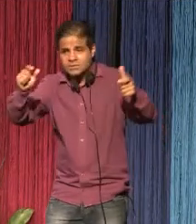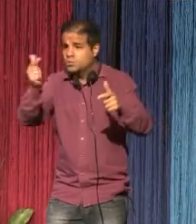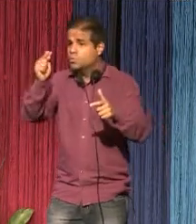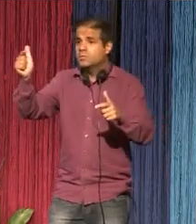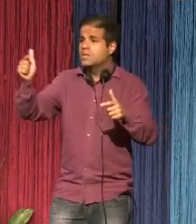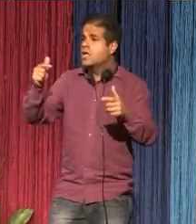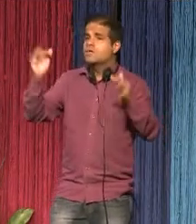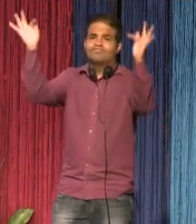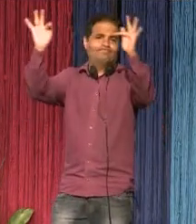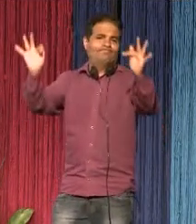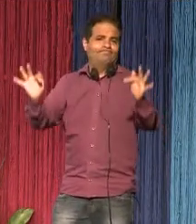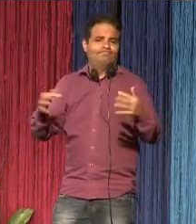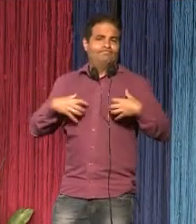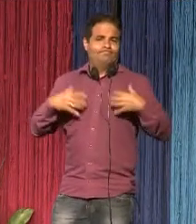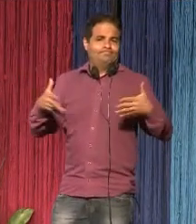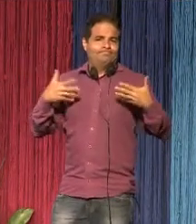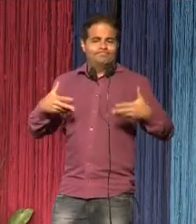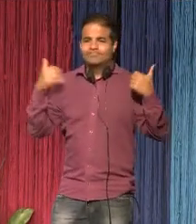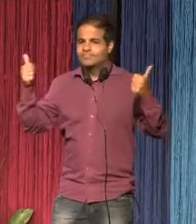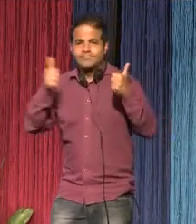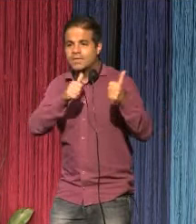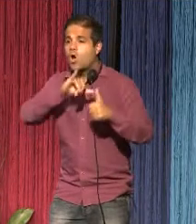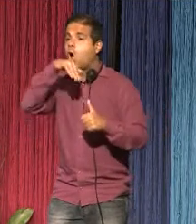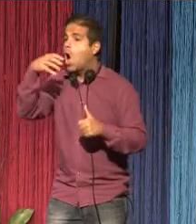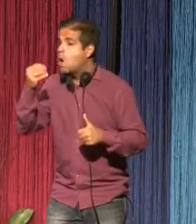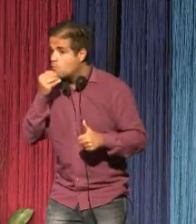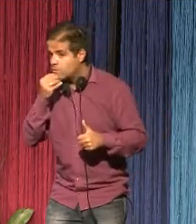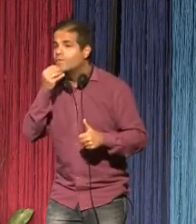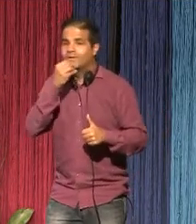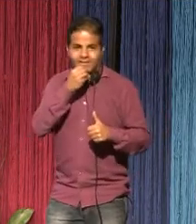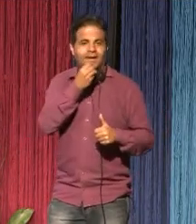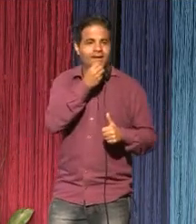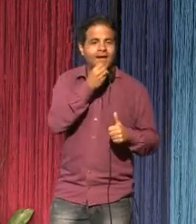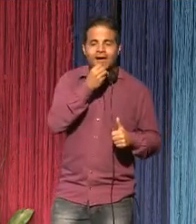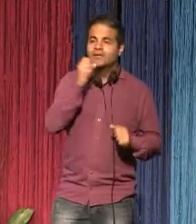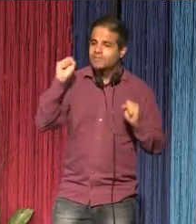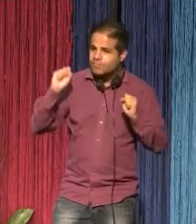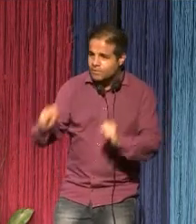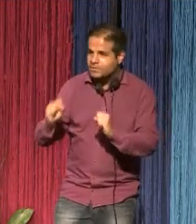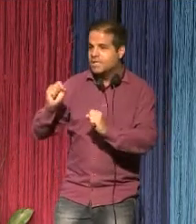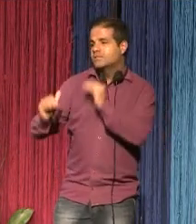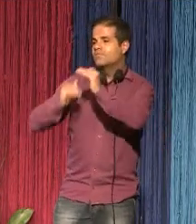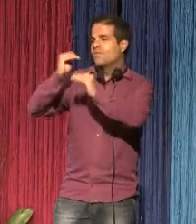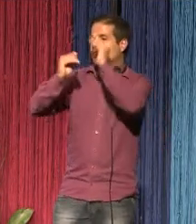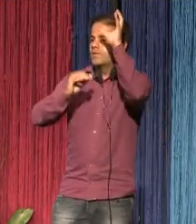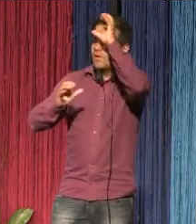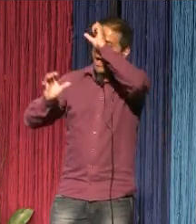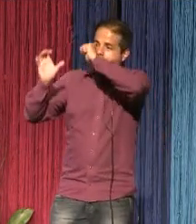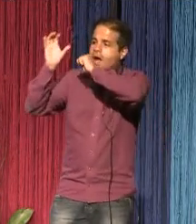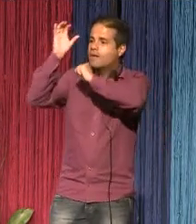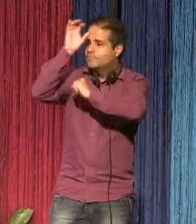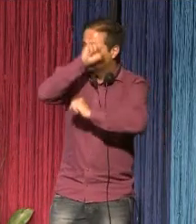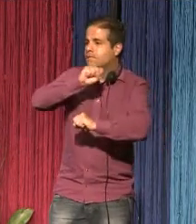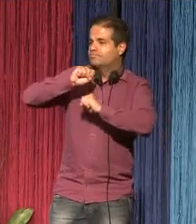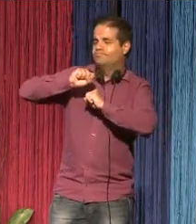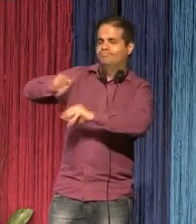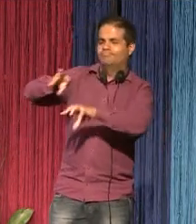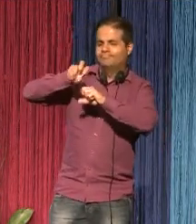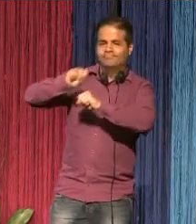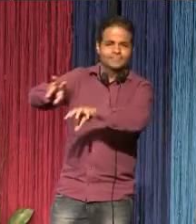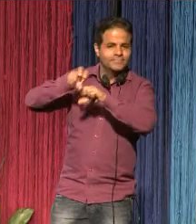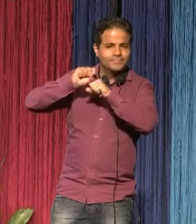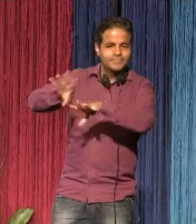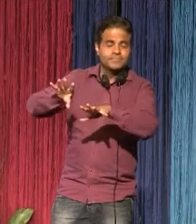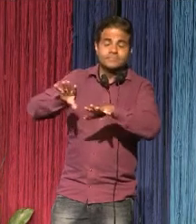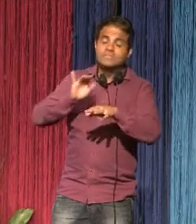temos a felicidade de termos oportunidades de desenvolvimento, de aprendizagem, de educação, né? Que